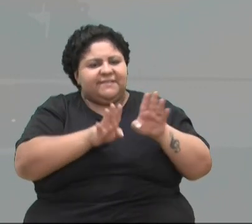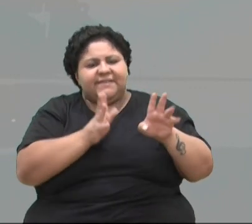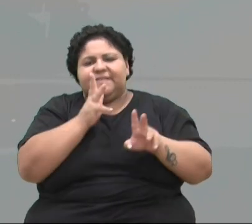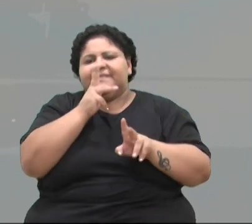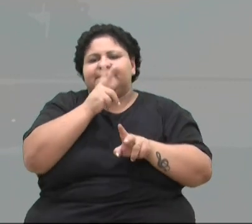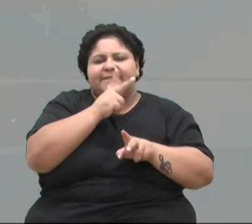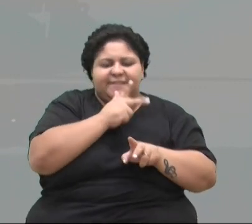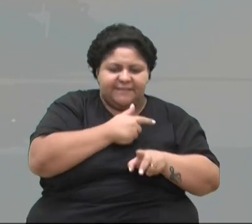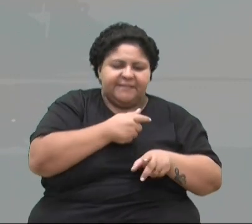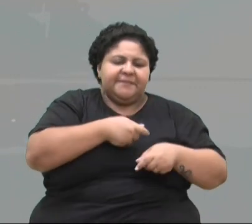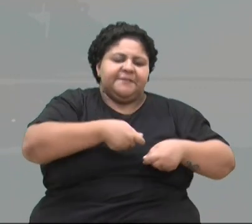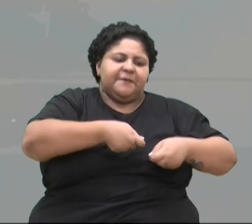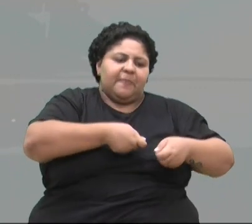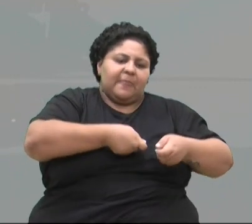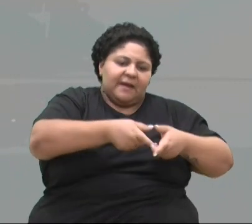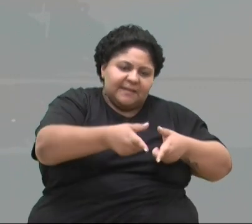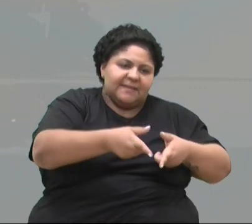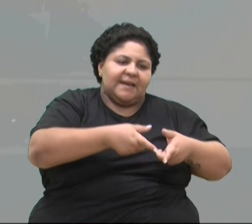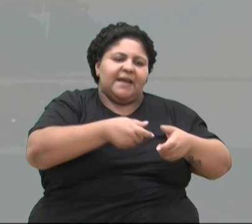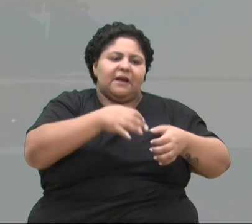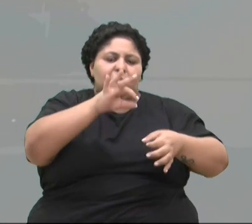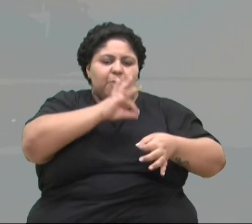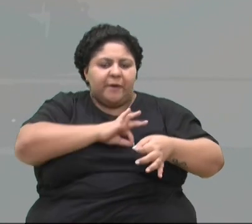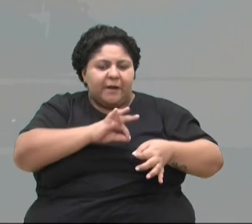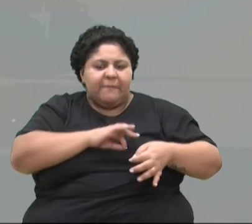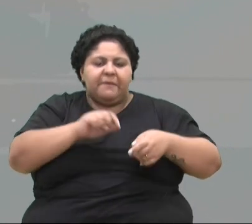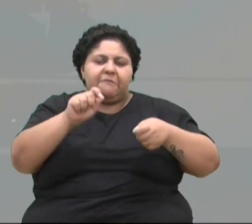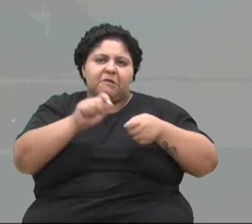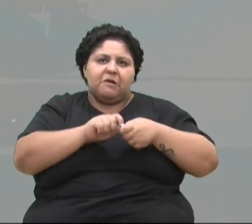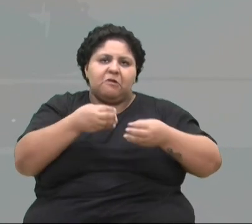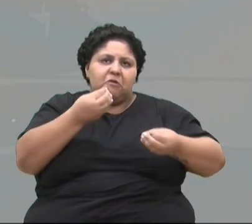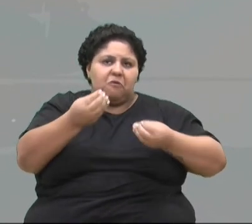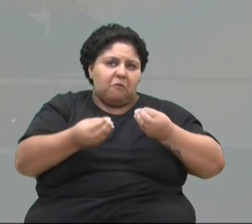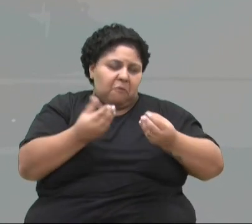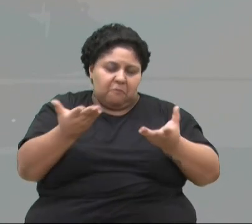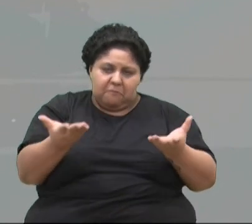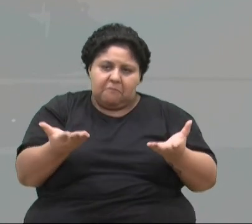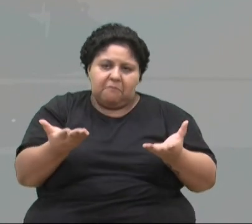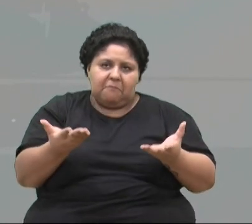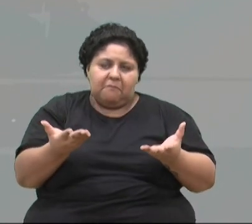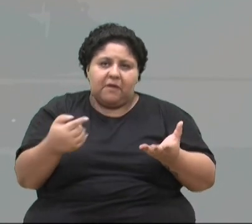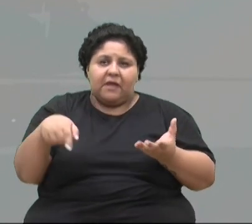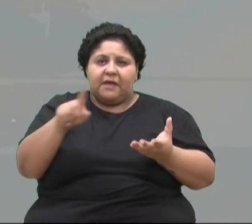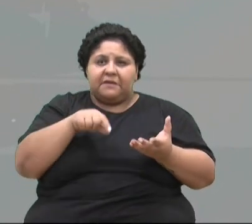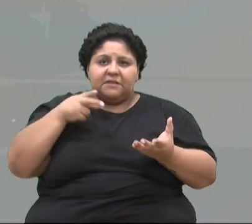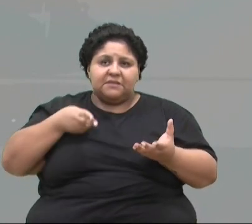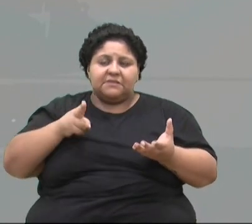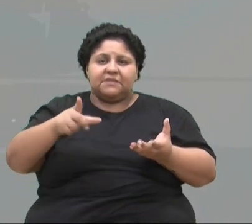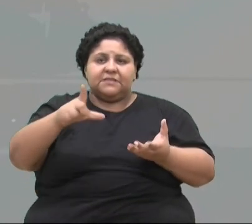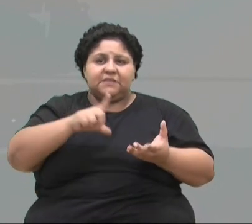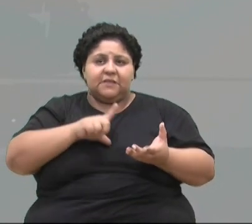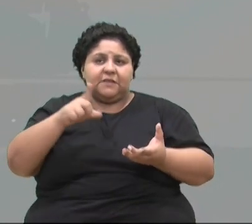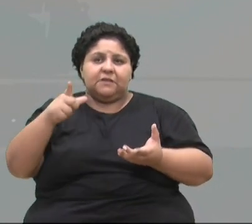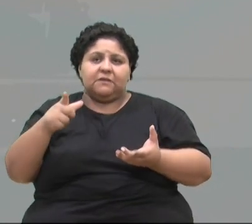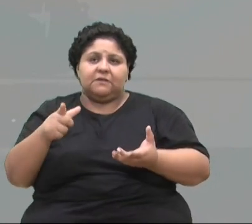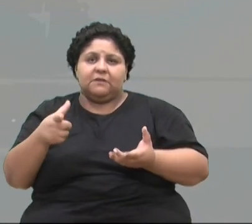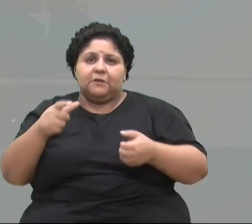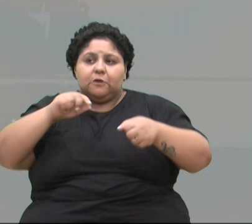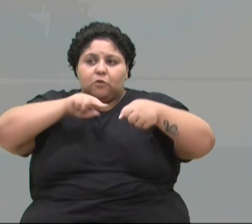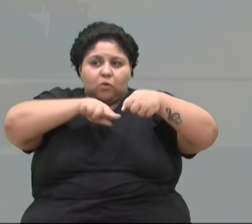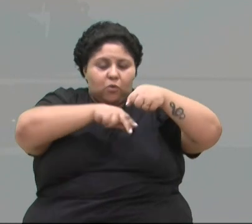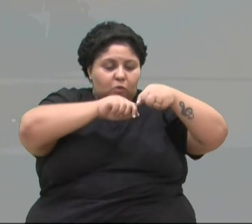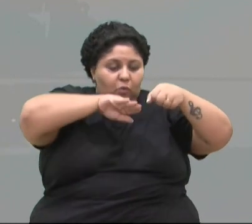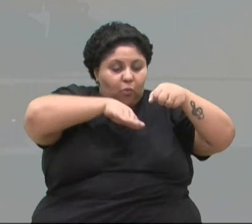feita em partes e os pagamentos são feitos de acordo com as entregas, então a gente sempre tem um recurso que está lá na conta, mas